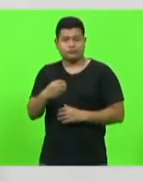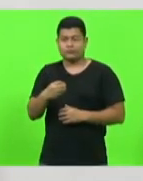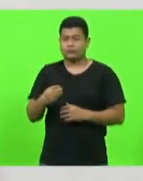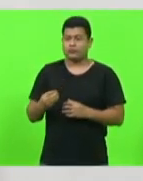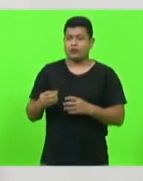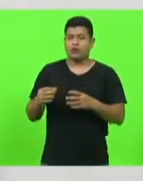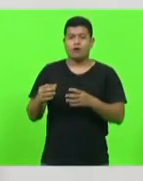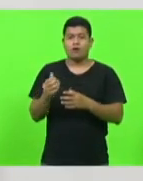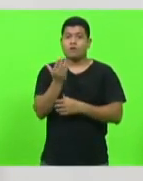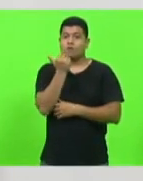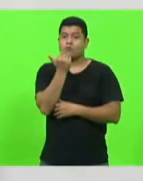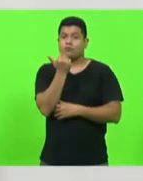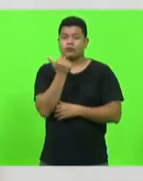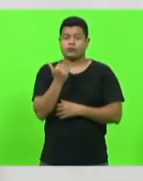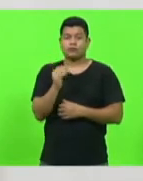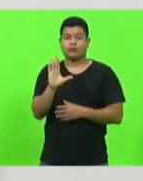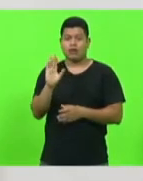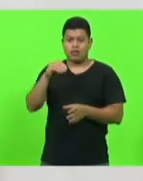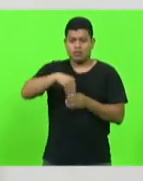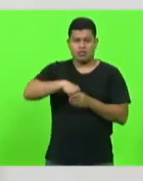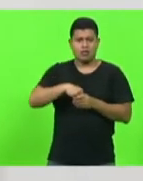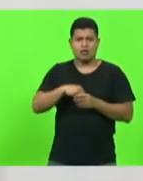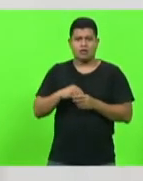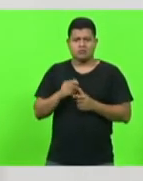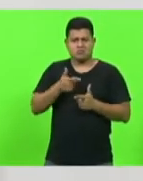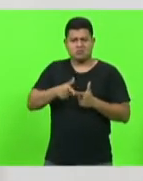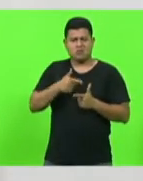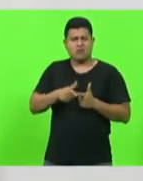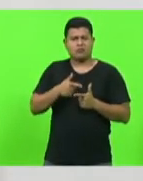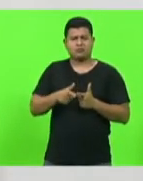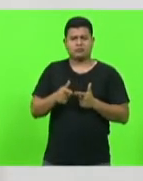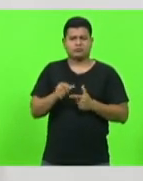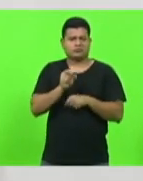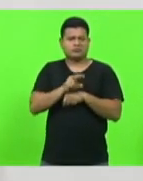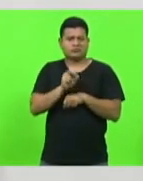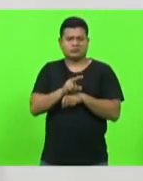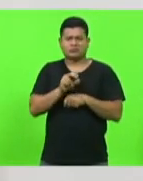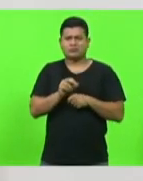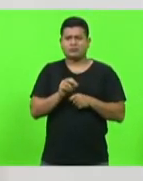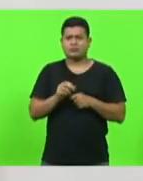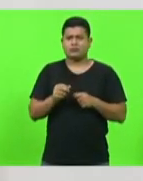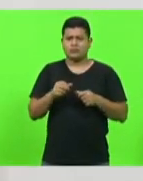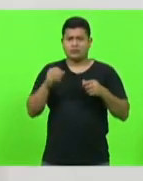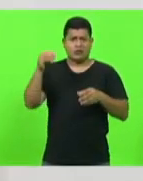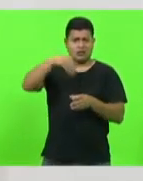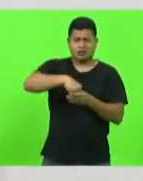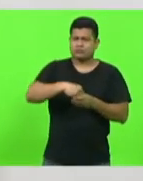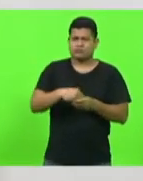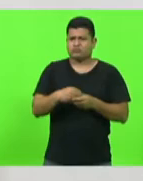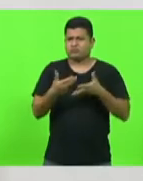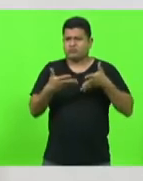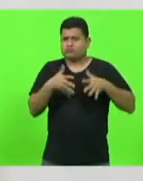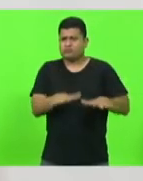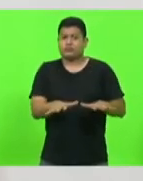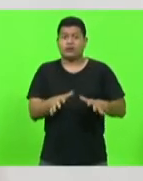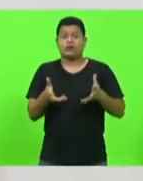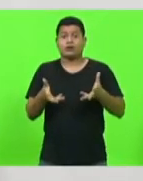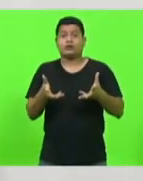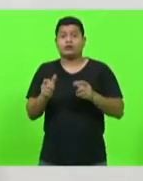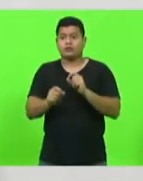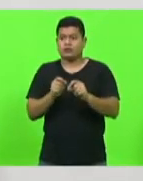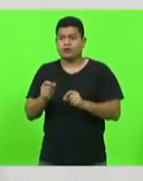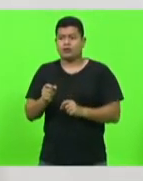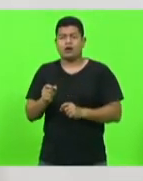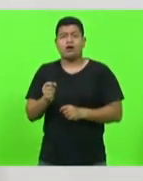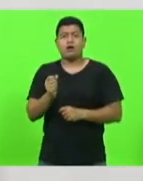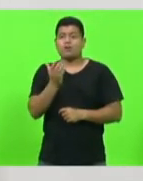não contenha qualquer tipo de resíduos de agrotóxicos. Quer alimento saudável.